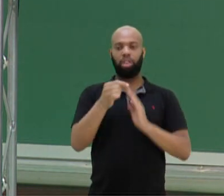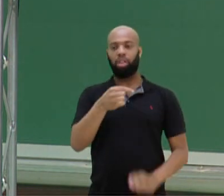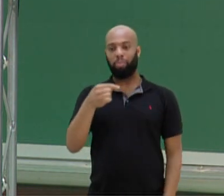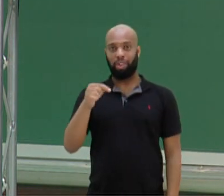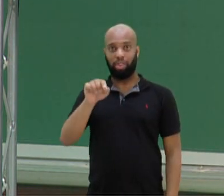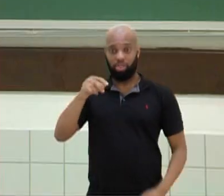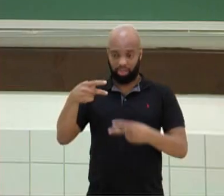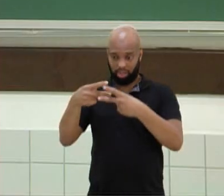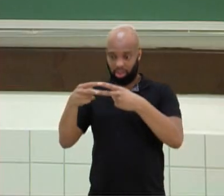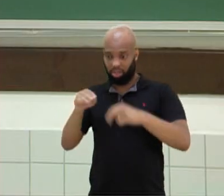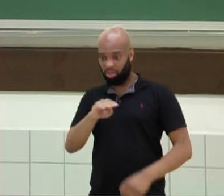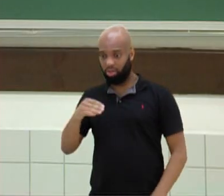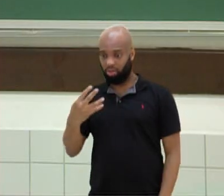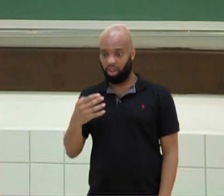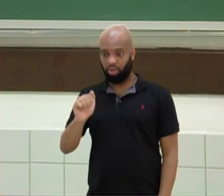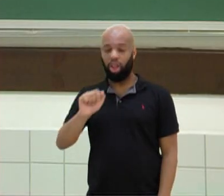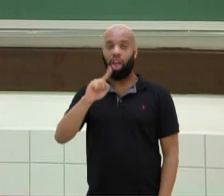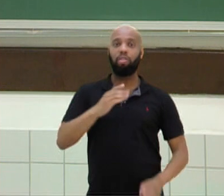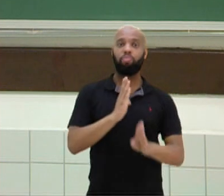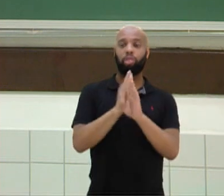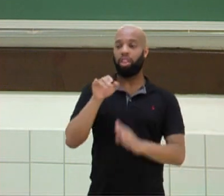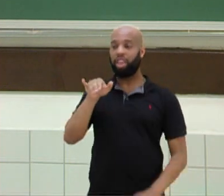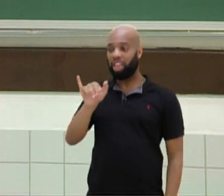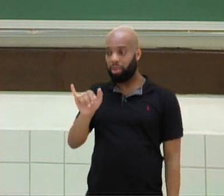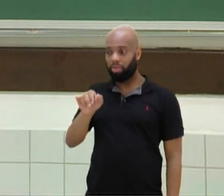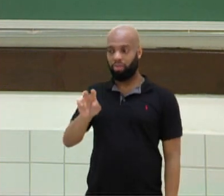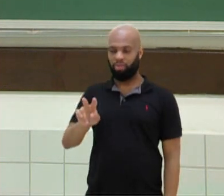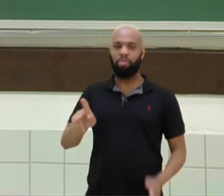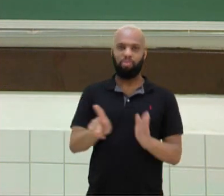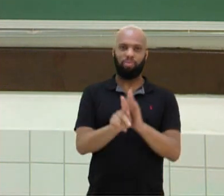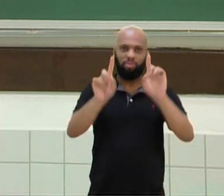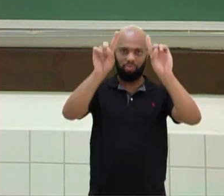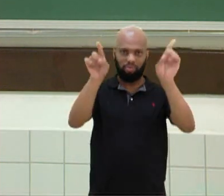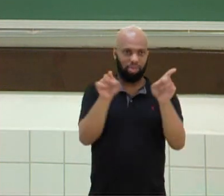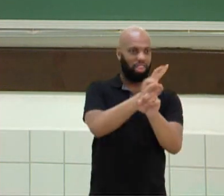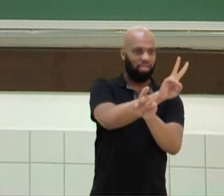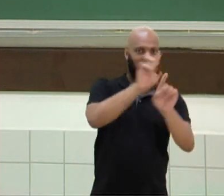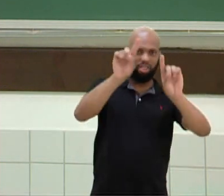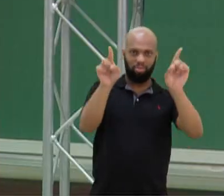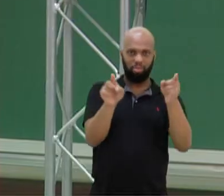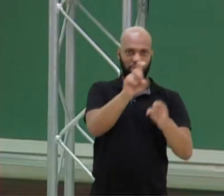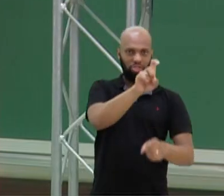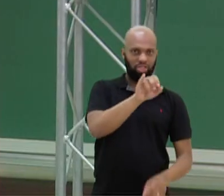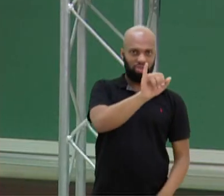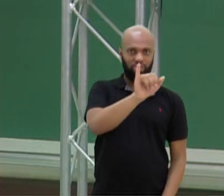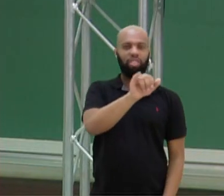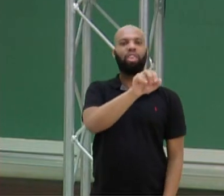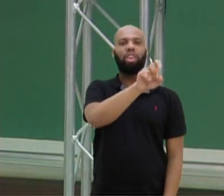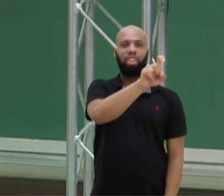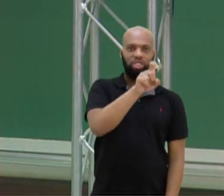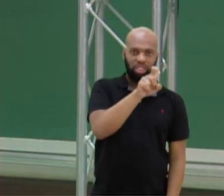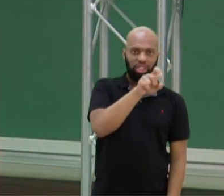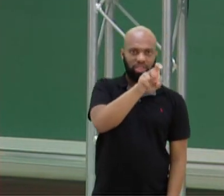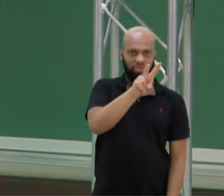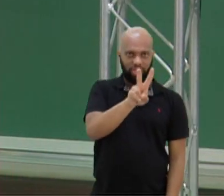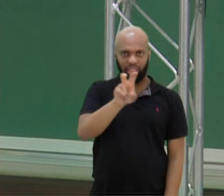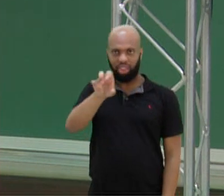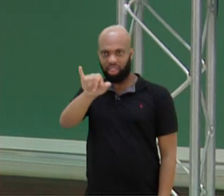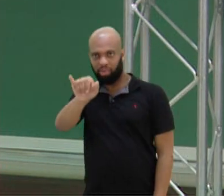4a. É assim que a gente vai para o primeiro exercício. Nós vamos construir aqui